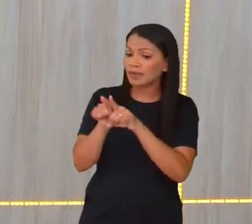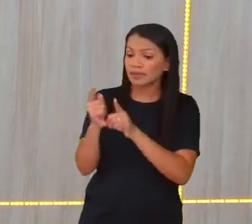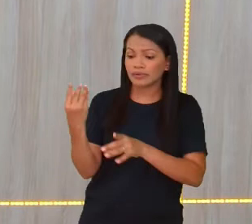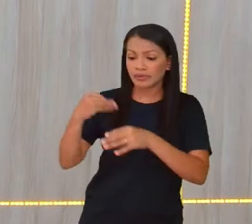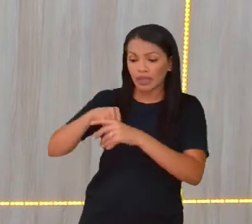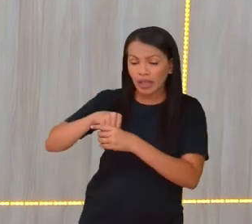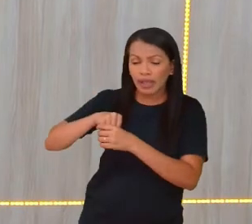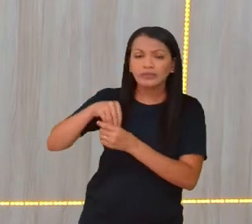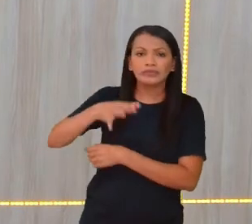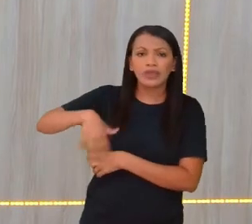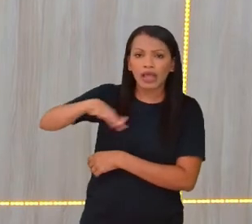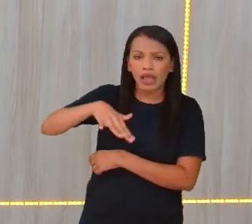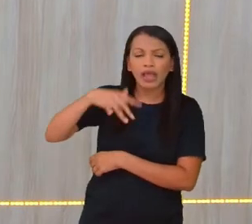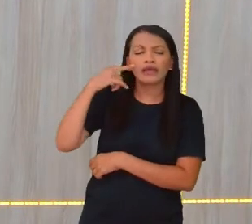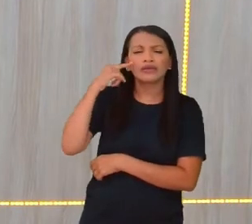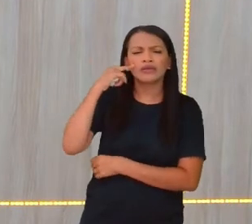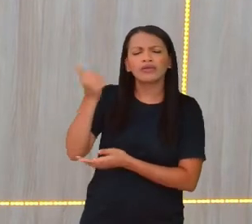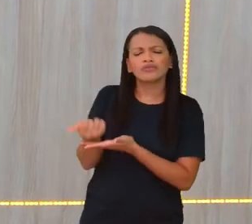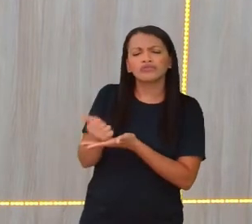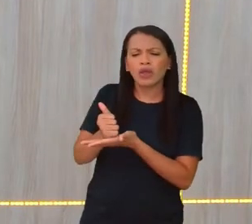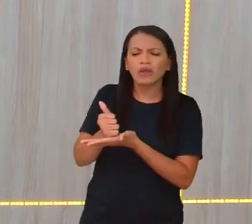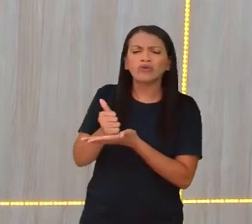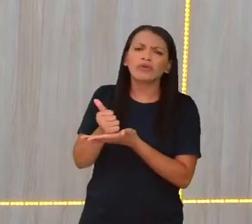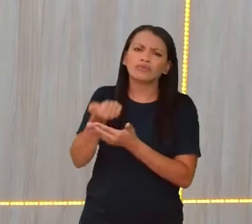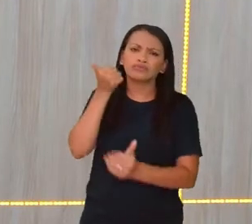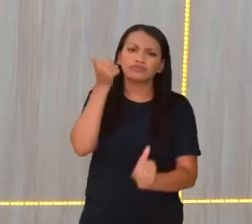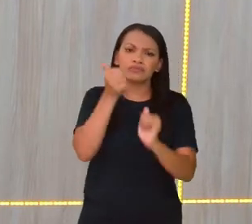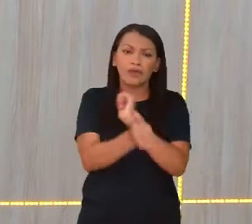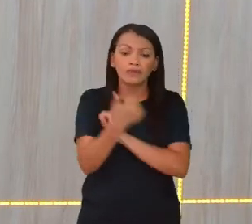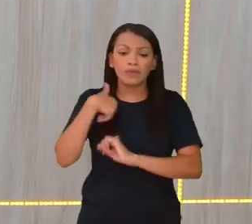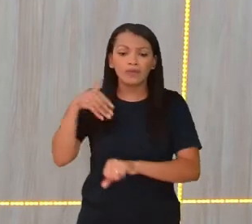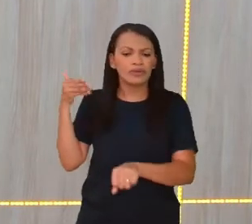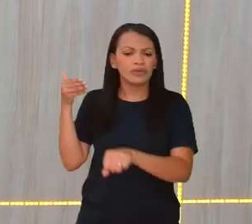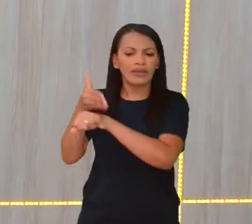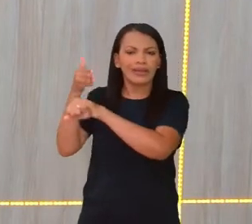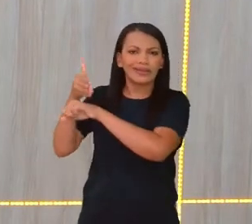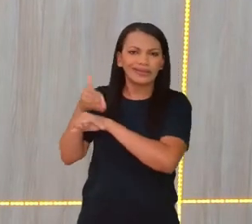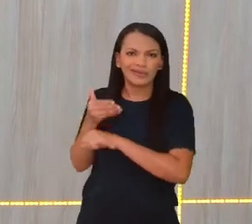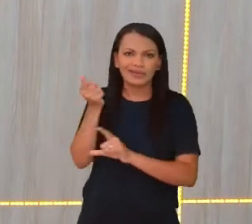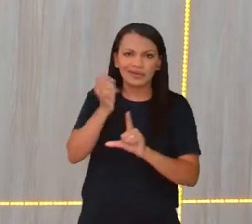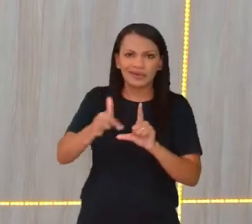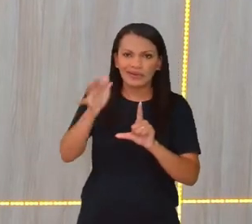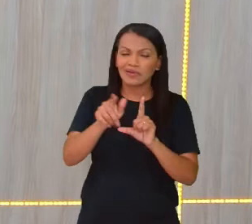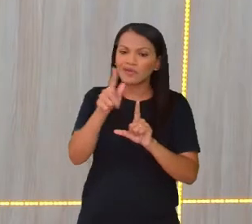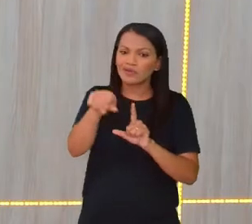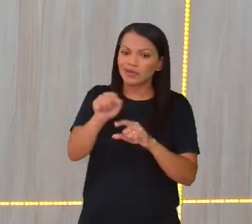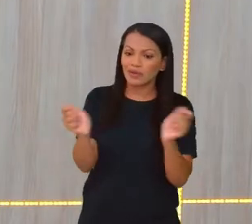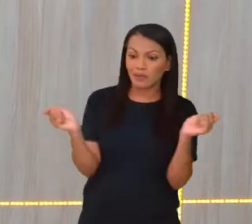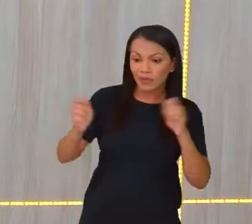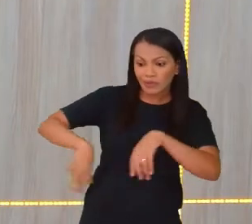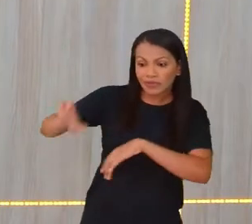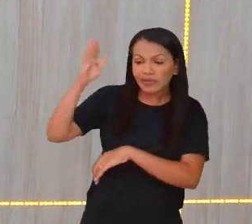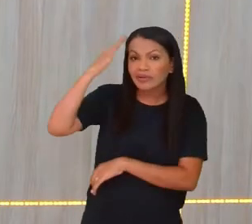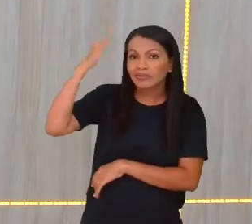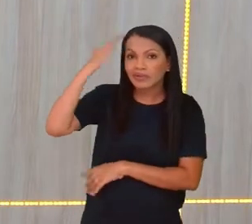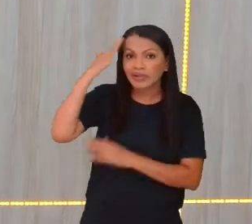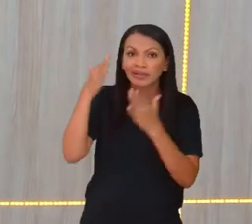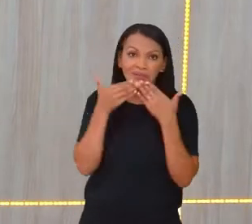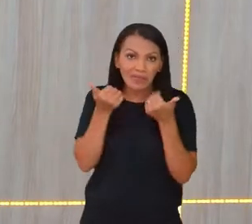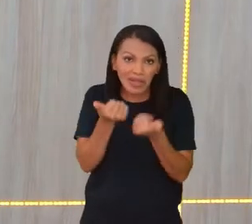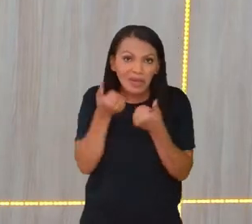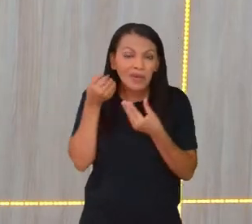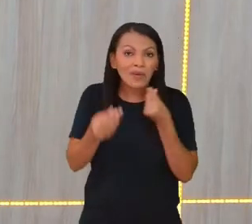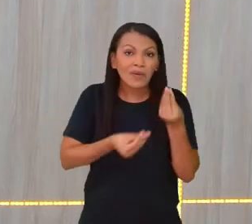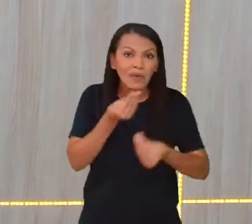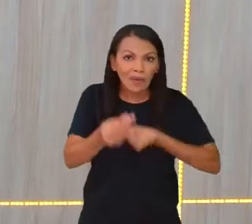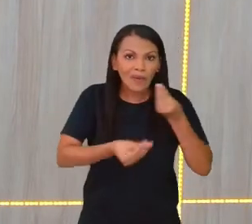do jogo, né? Um jogo pré-desportivo. Então, acessem aí o QR Code para vocês poderem entender melhor